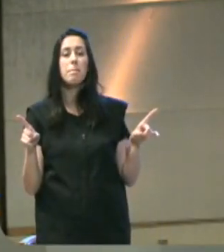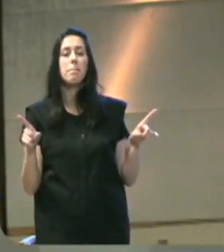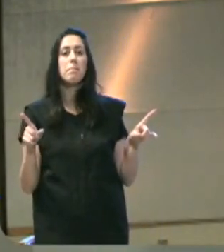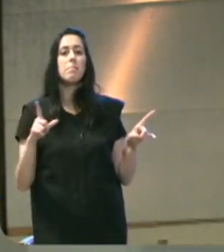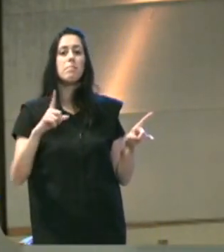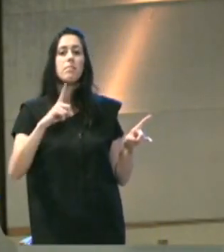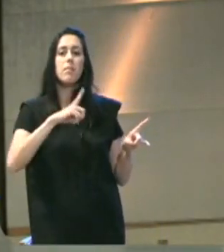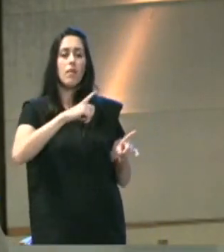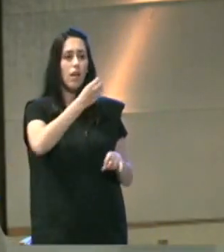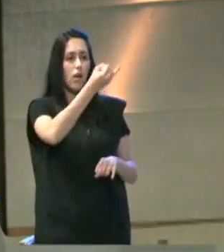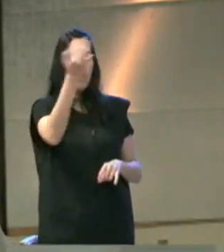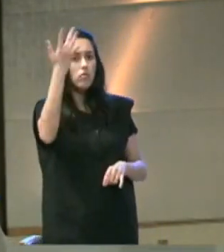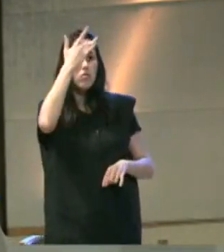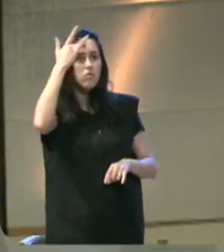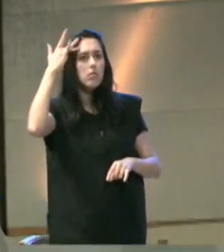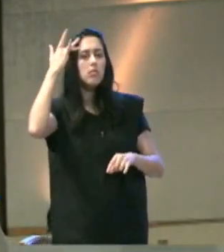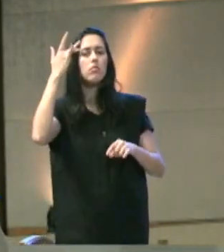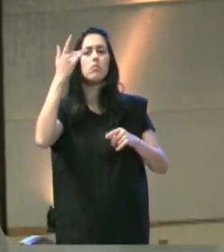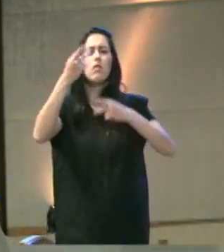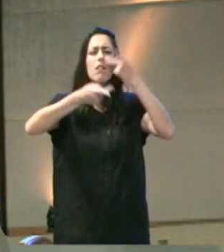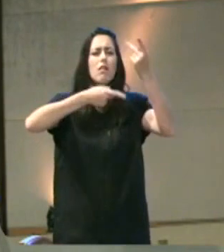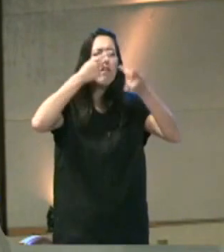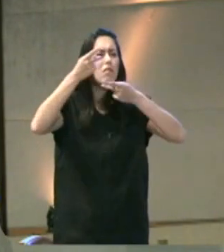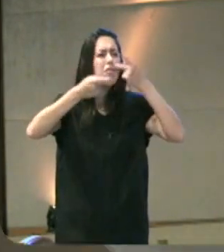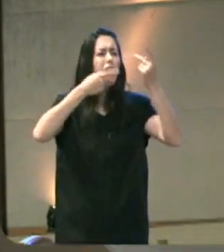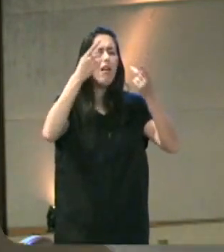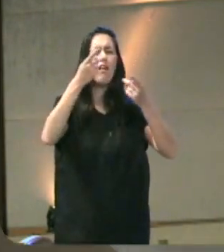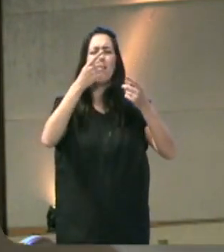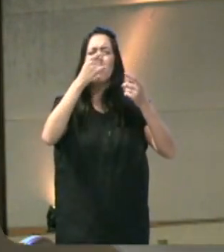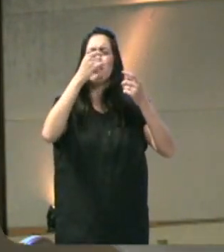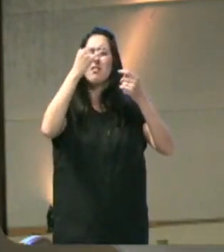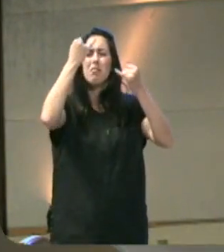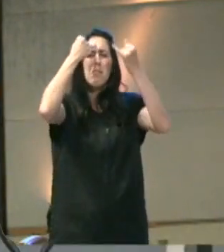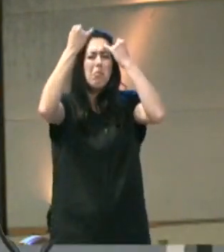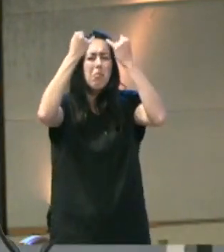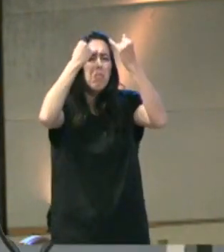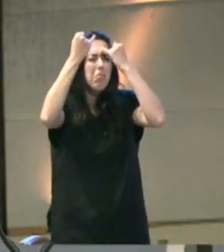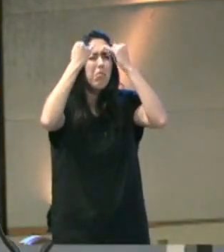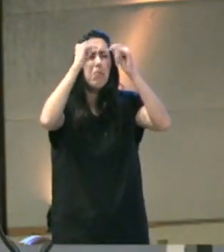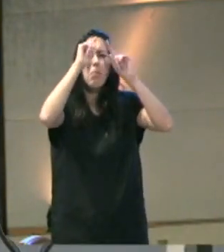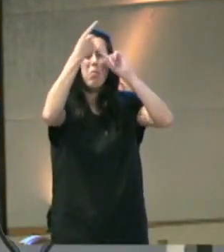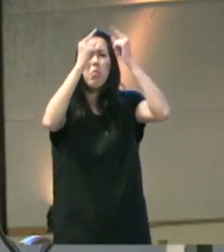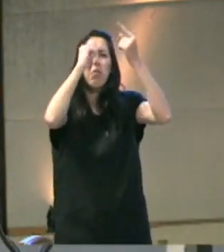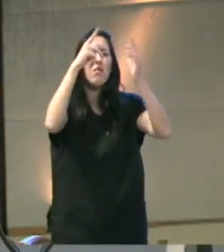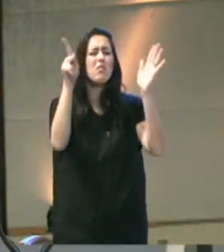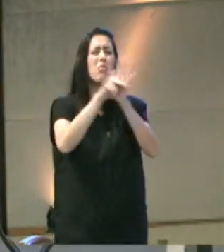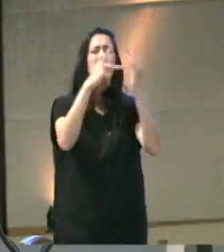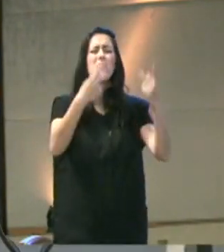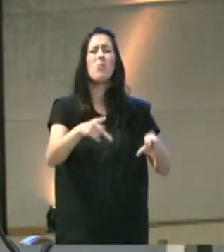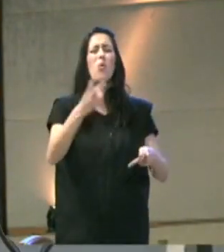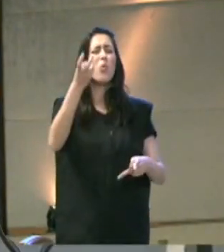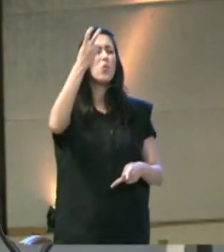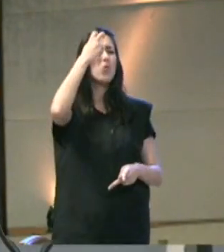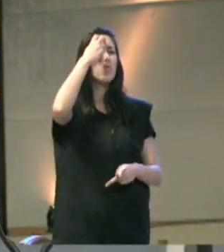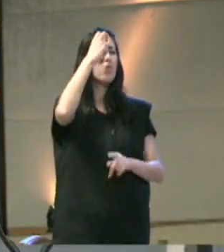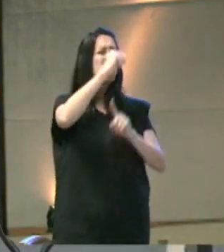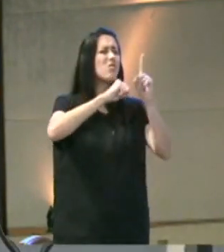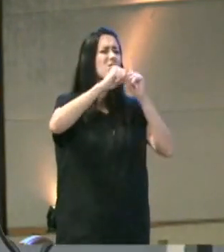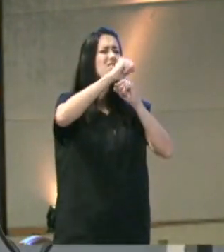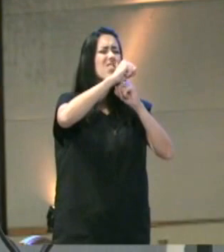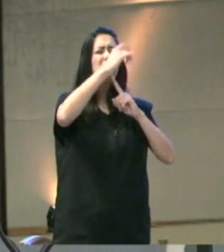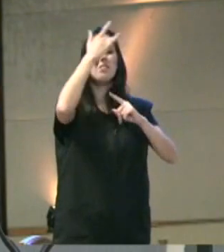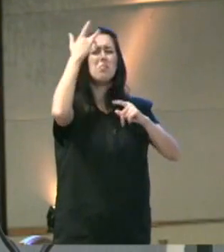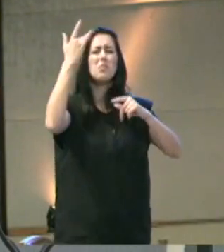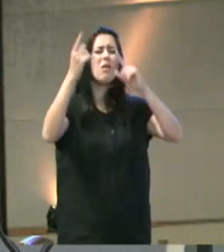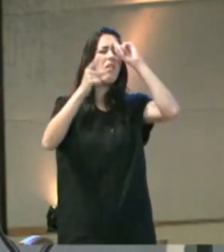de argumentos na nossa mente. E esses argumentos fazem parte da nossa cultura, da nossa sociedade, e